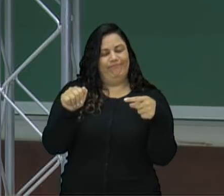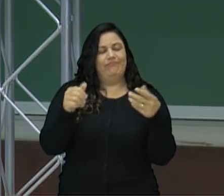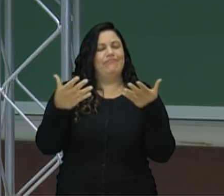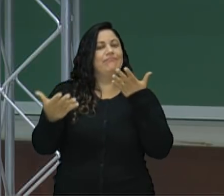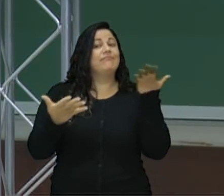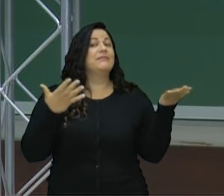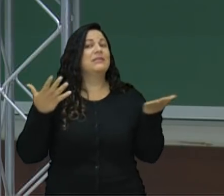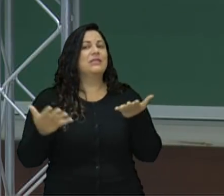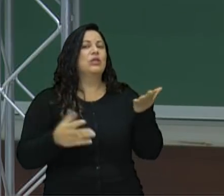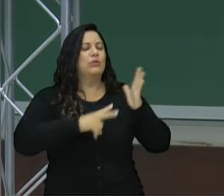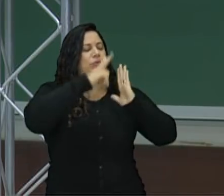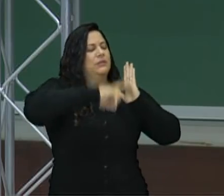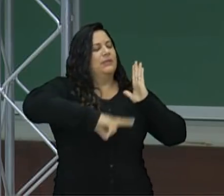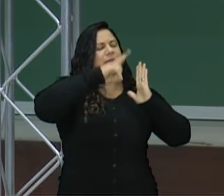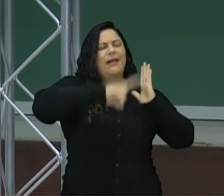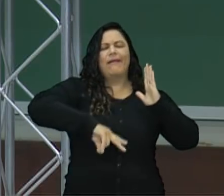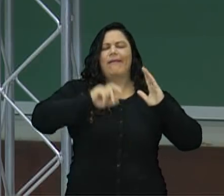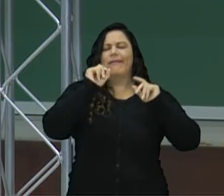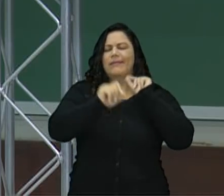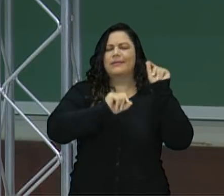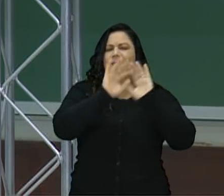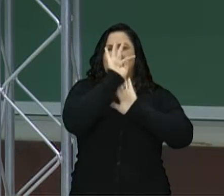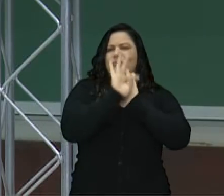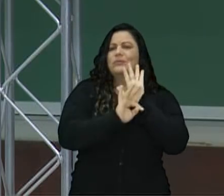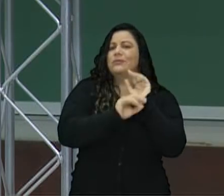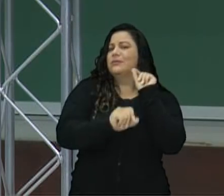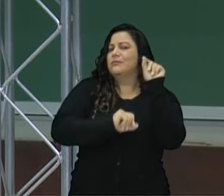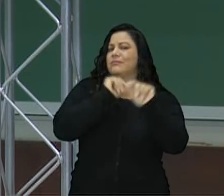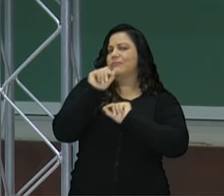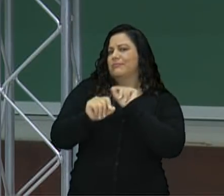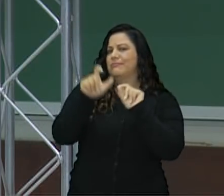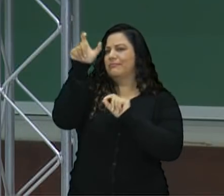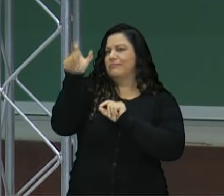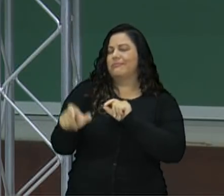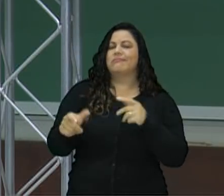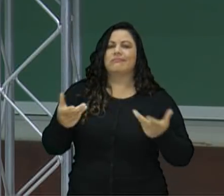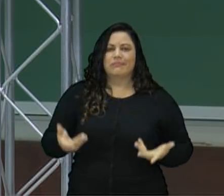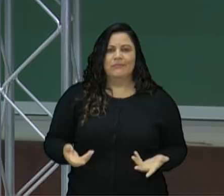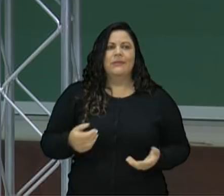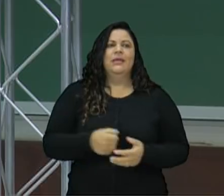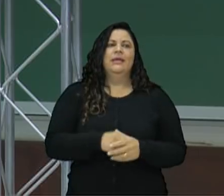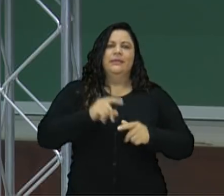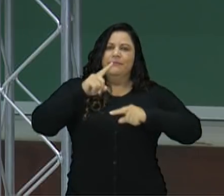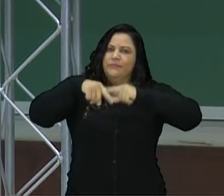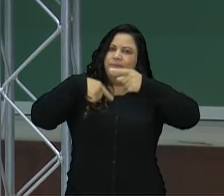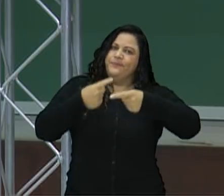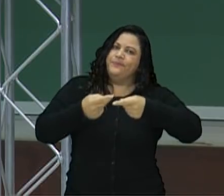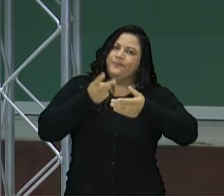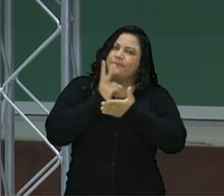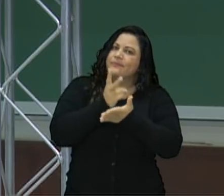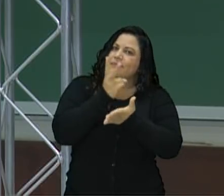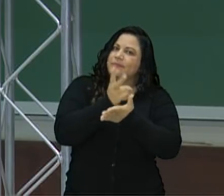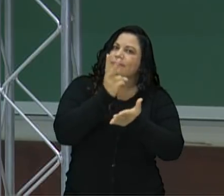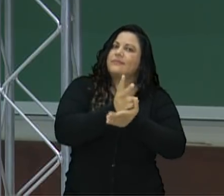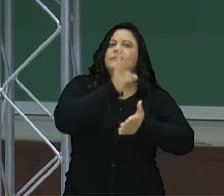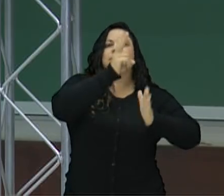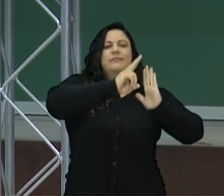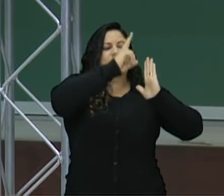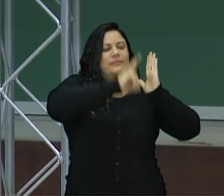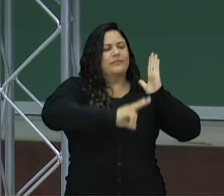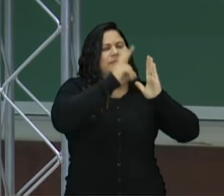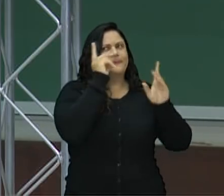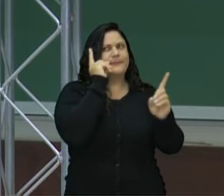que significa esse nela, se refere ao quê, né? Ou a quem. Mas aí quando a gente dá sequência na leitura, a gente descobre,